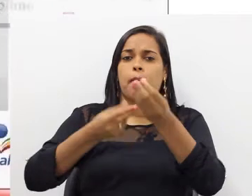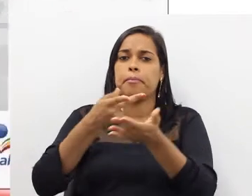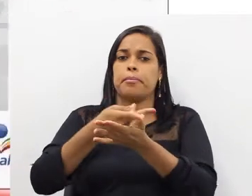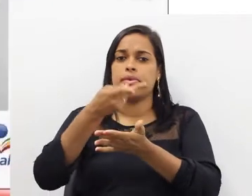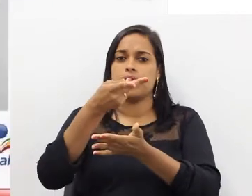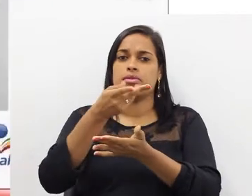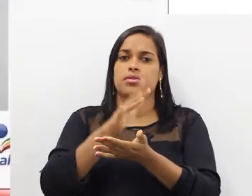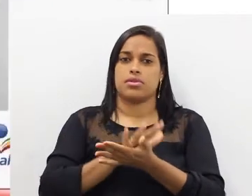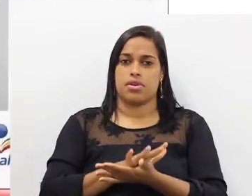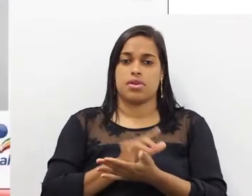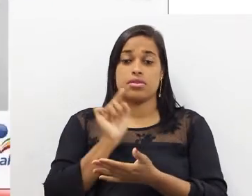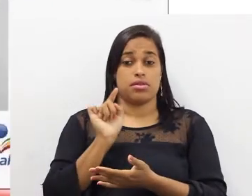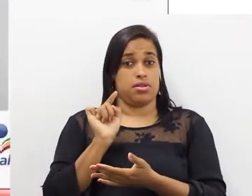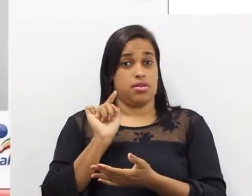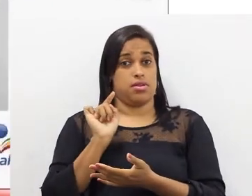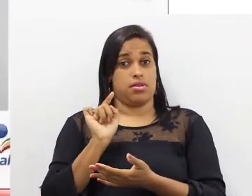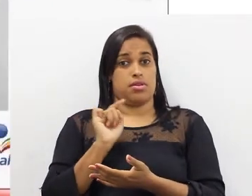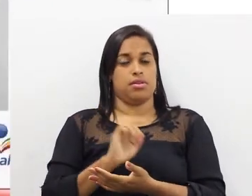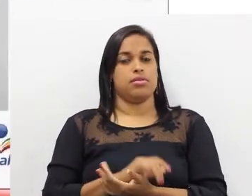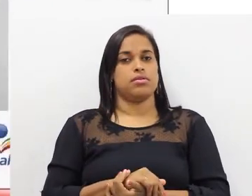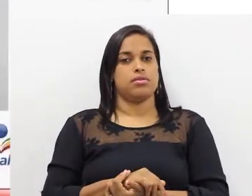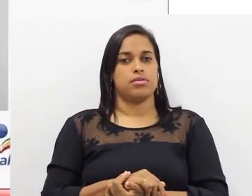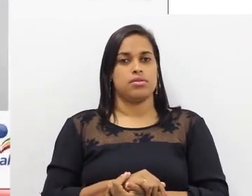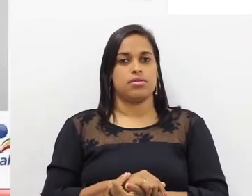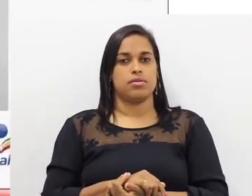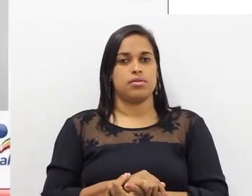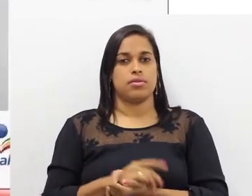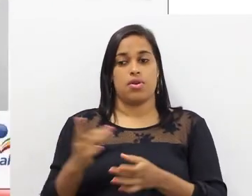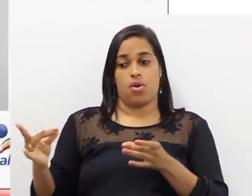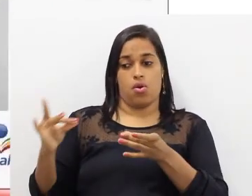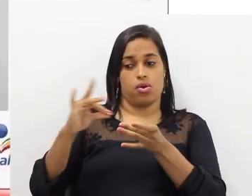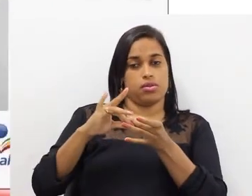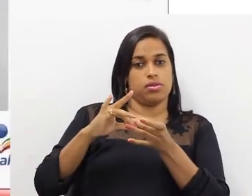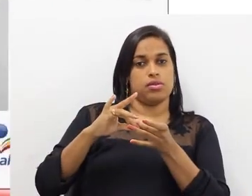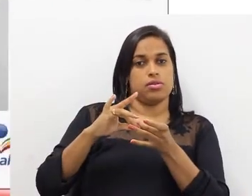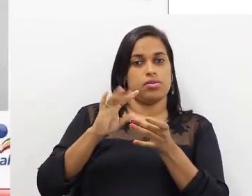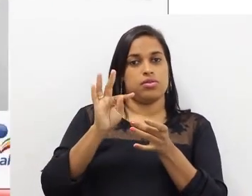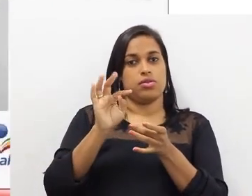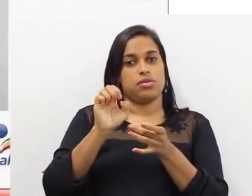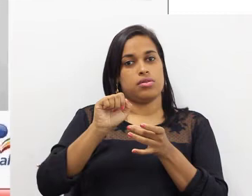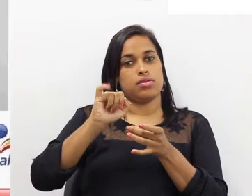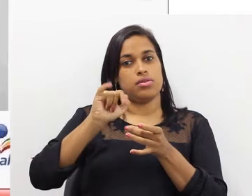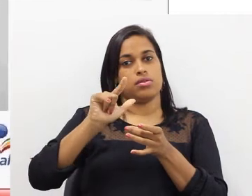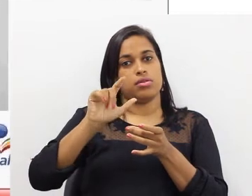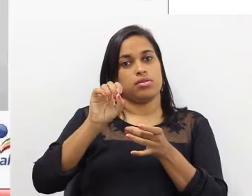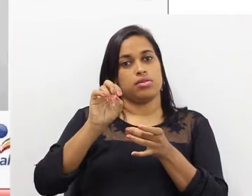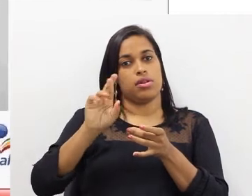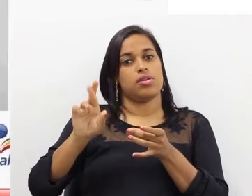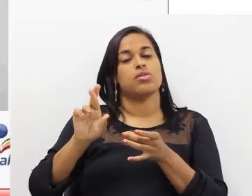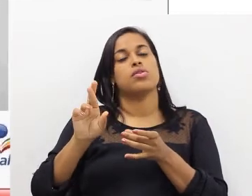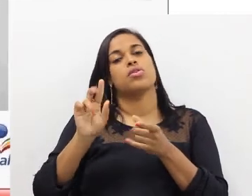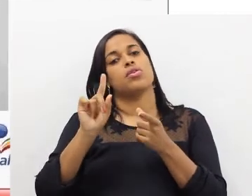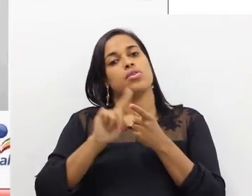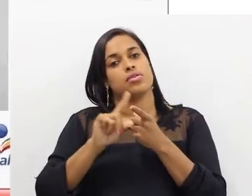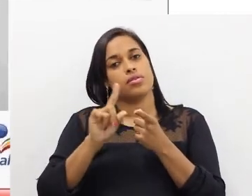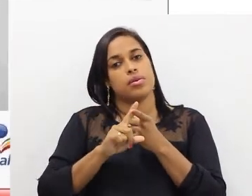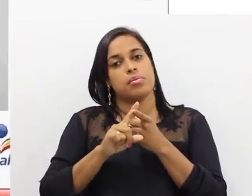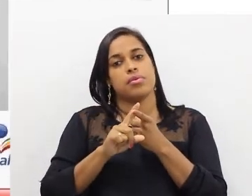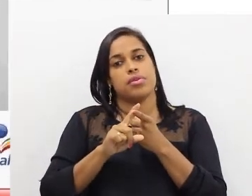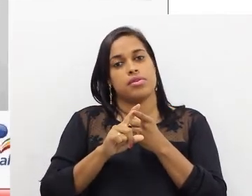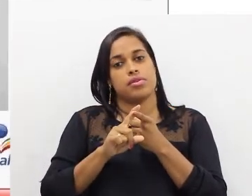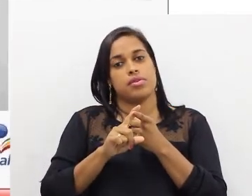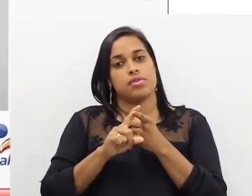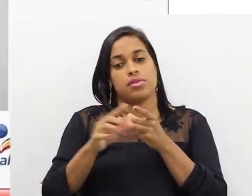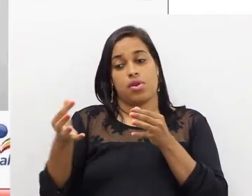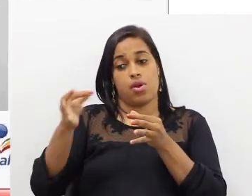Os conectores são esses aí. O conector T, onde o cabo entra e sai, o conector BNC, que está ali o cabo